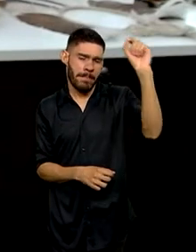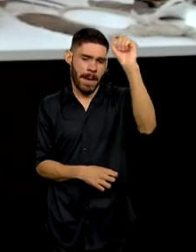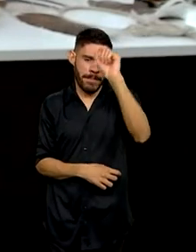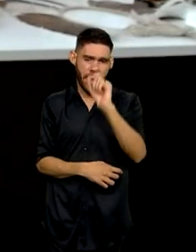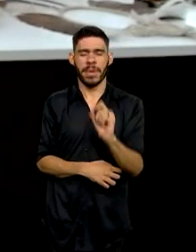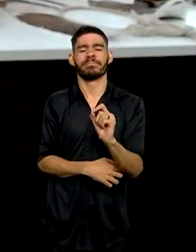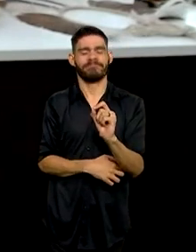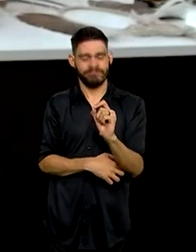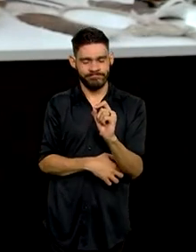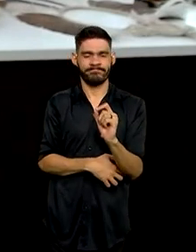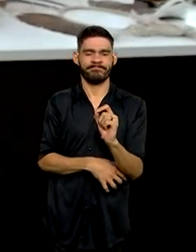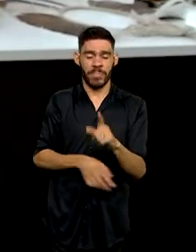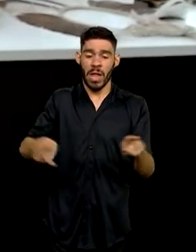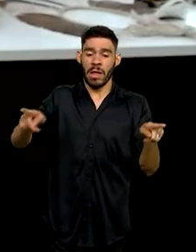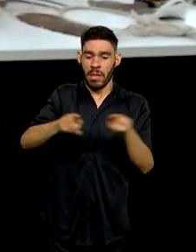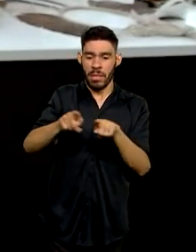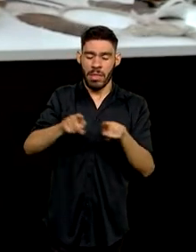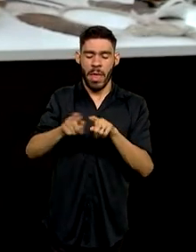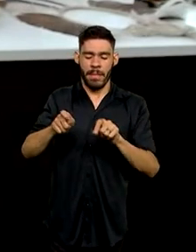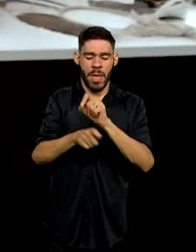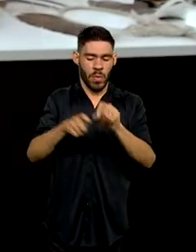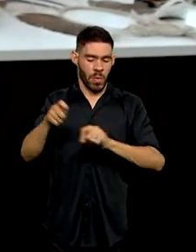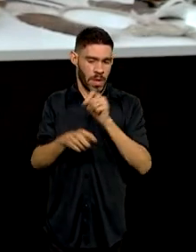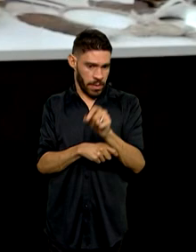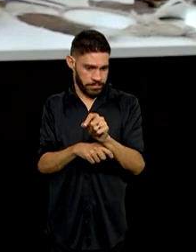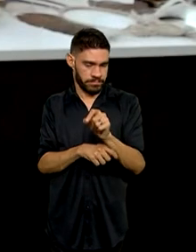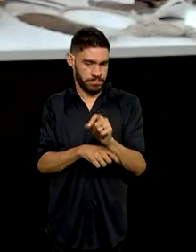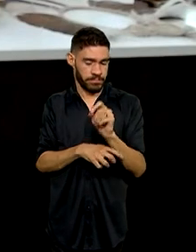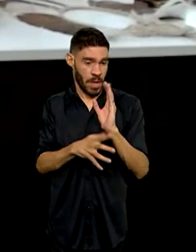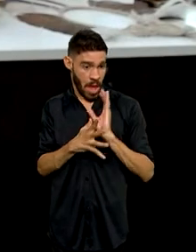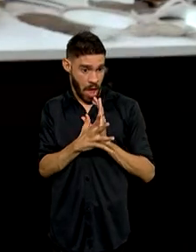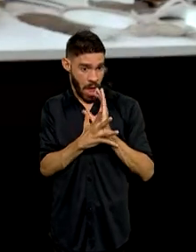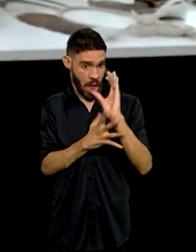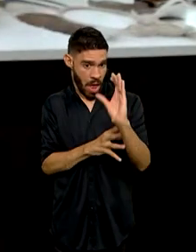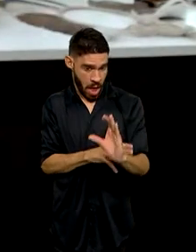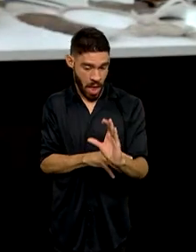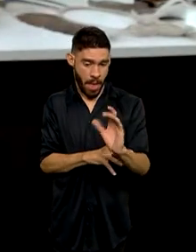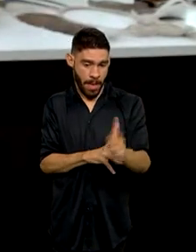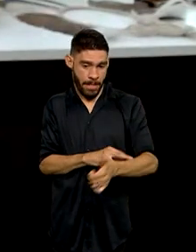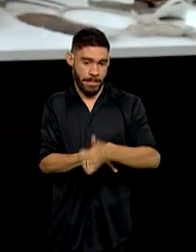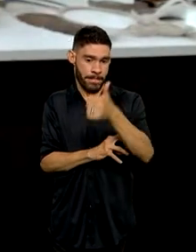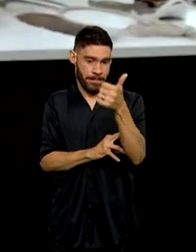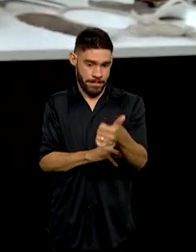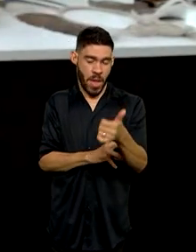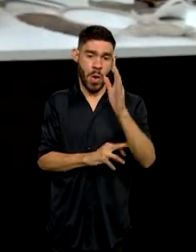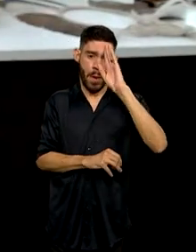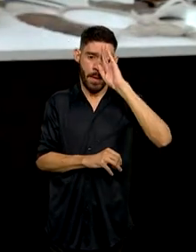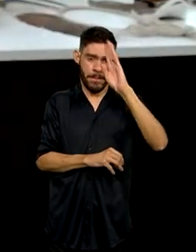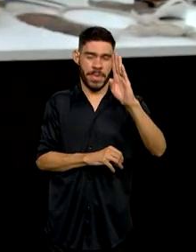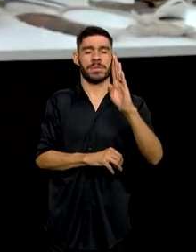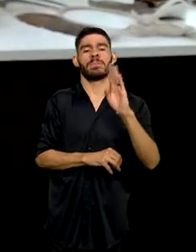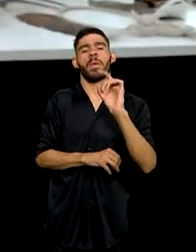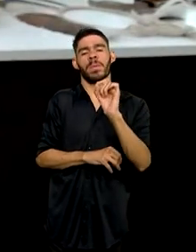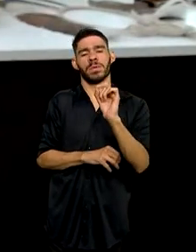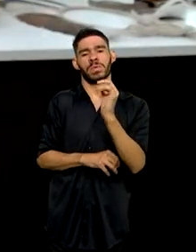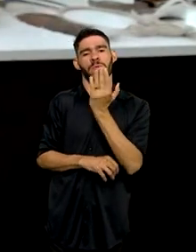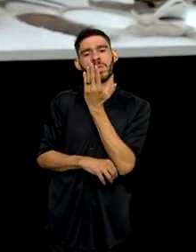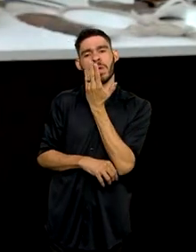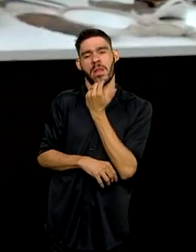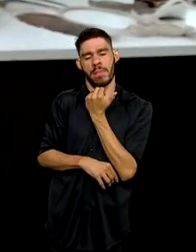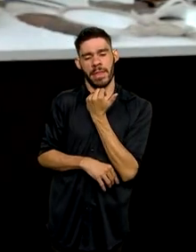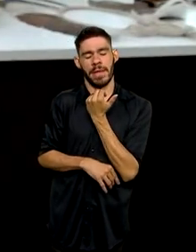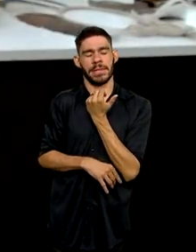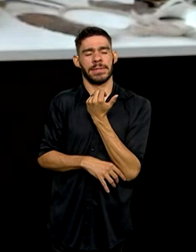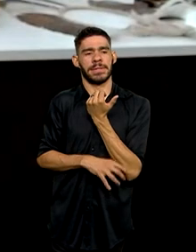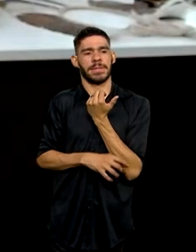e isso, além de fazer com que esse recurso chegue para melhorar principalmente a questão da alimentação,